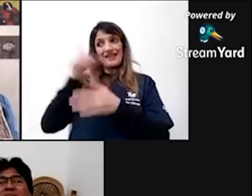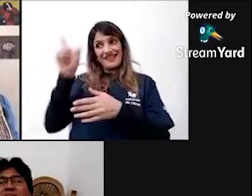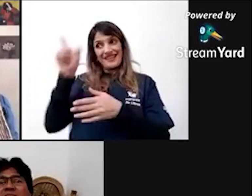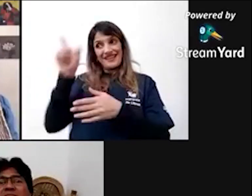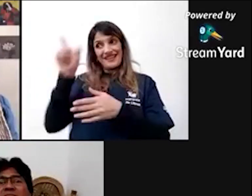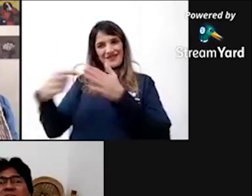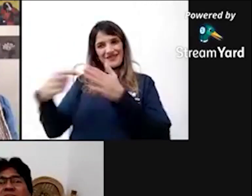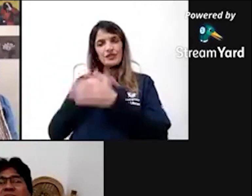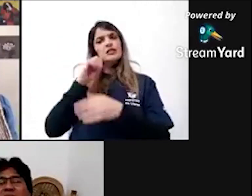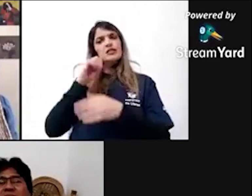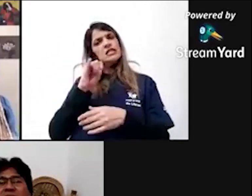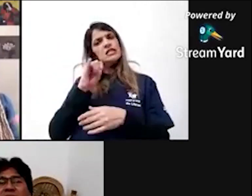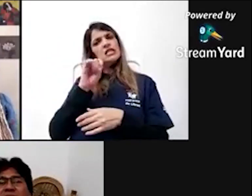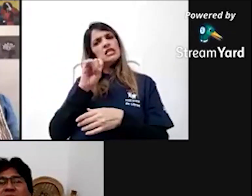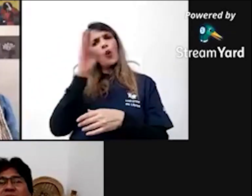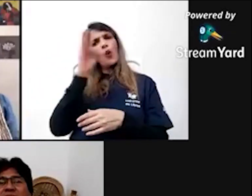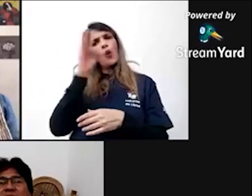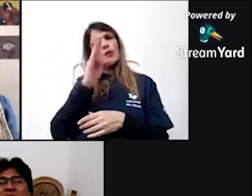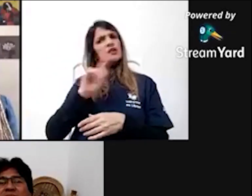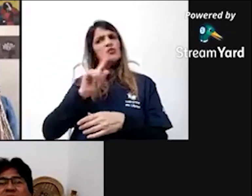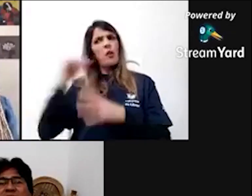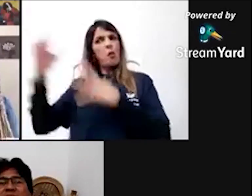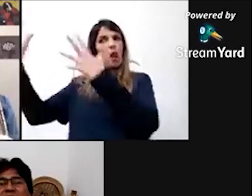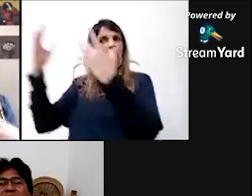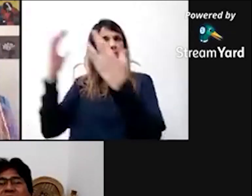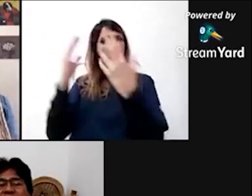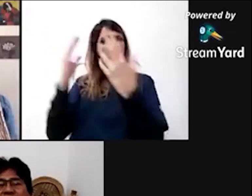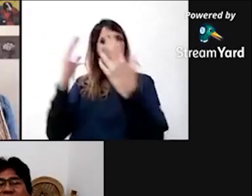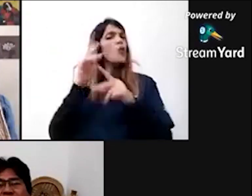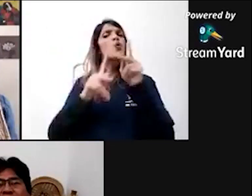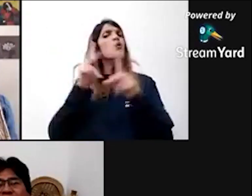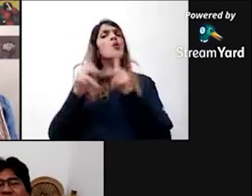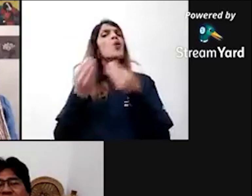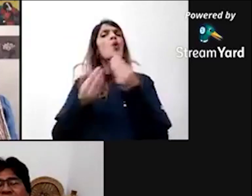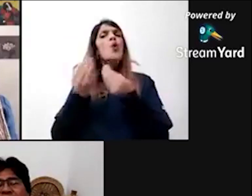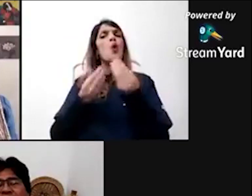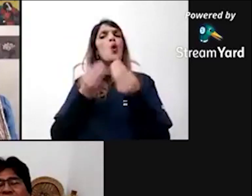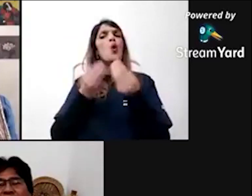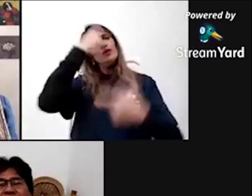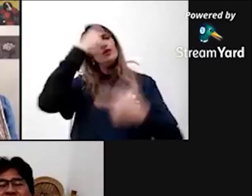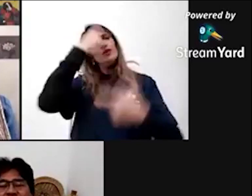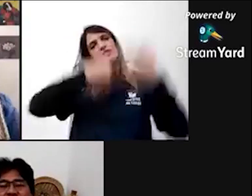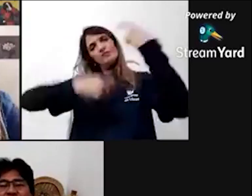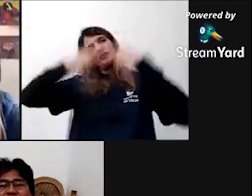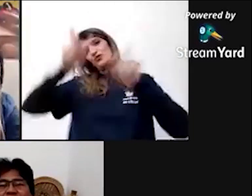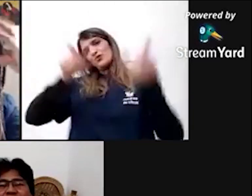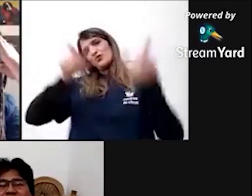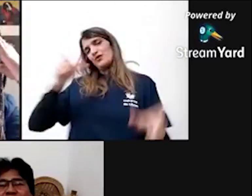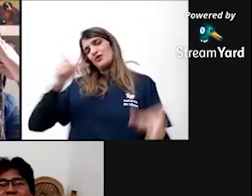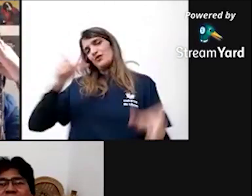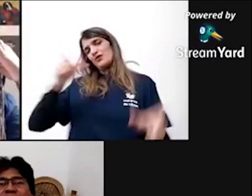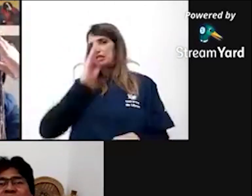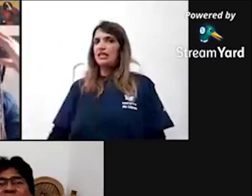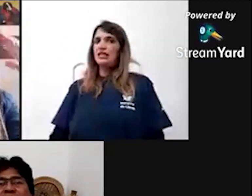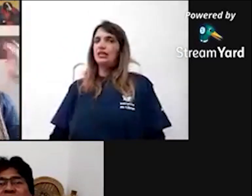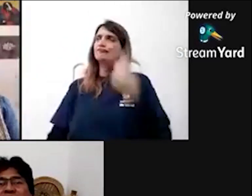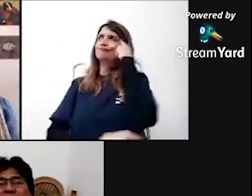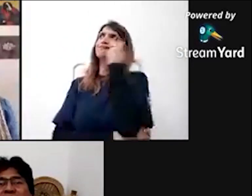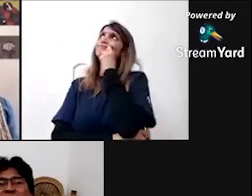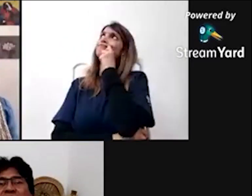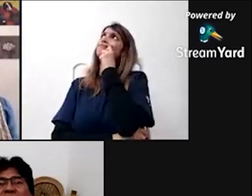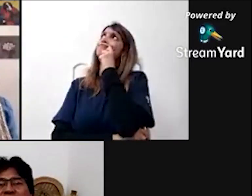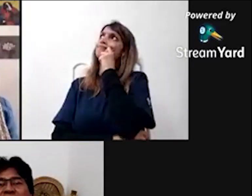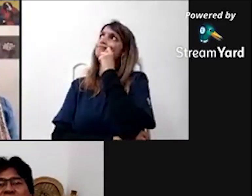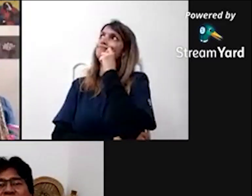não tivesse sido invadido, como seria o fenótipo de todas as pessoas brasileiras? Aí eu